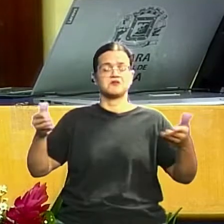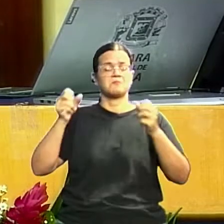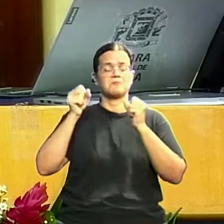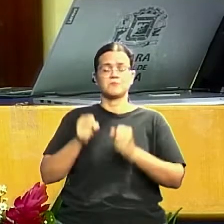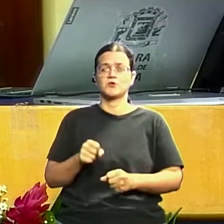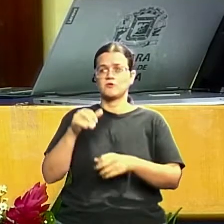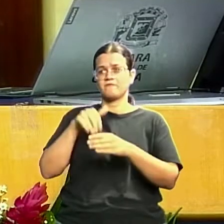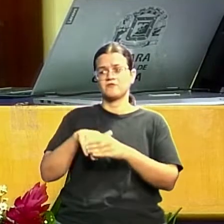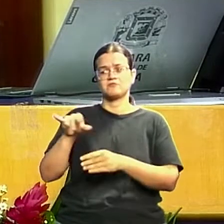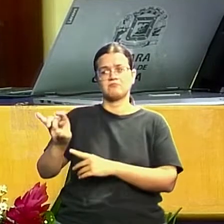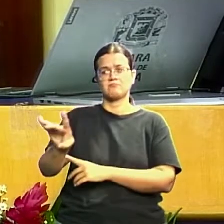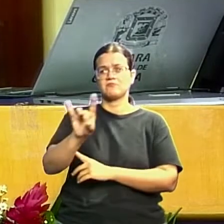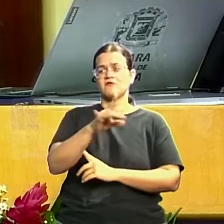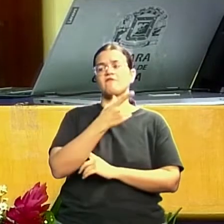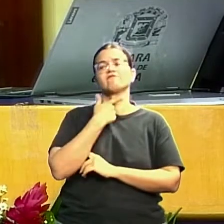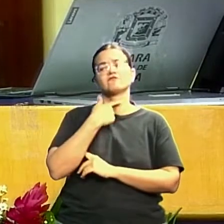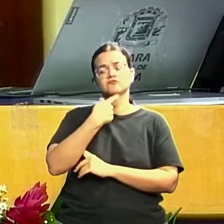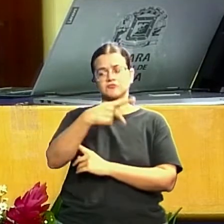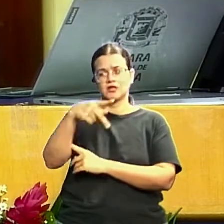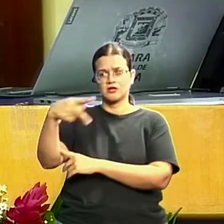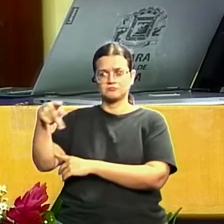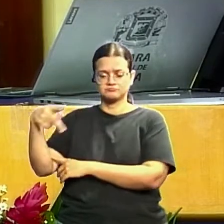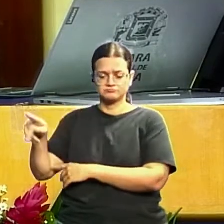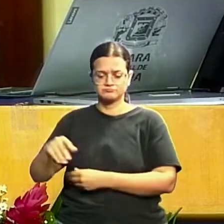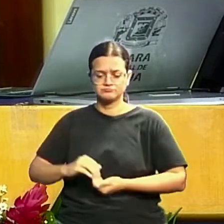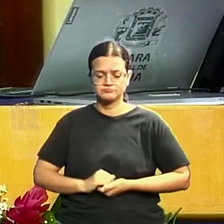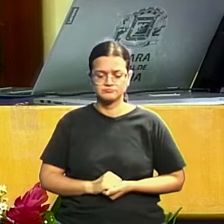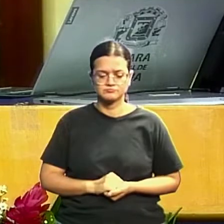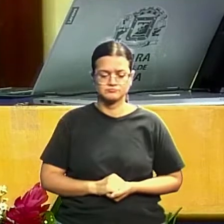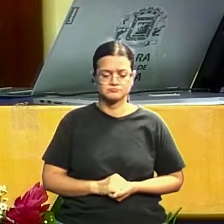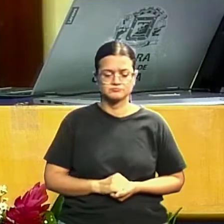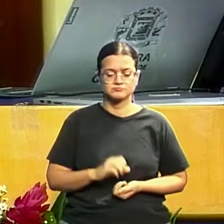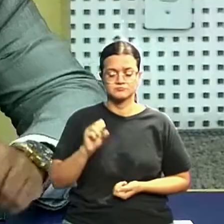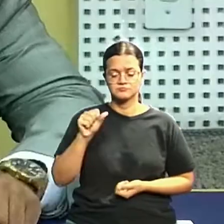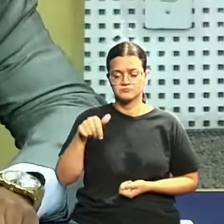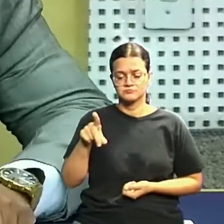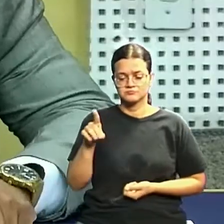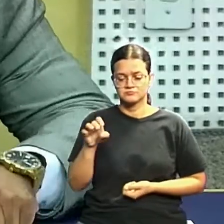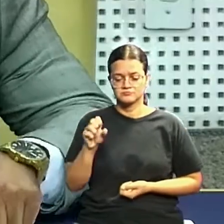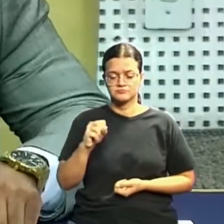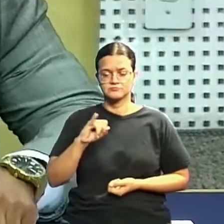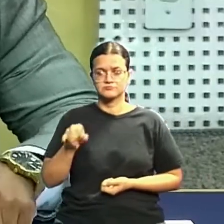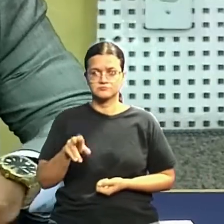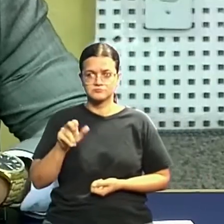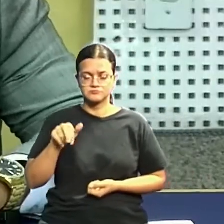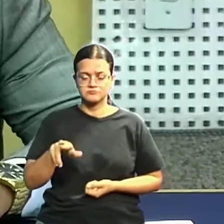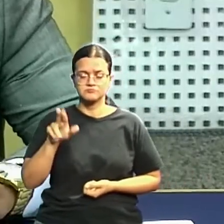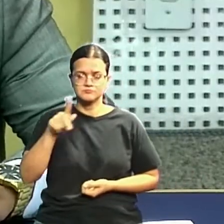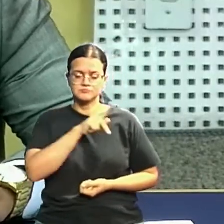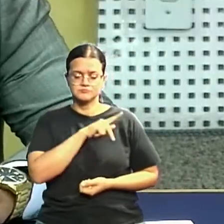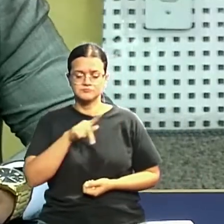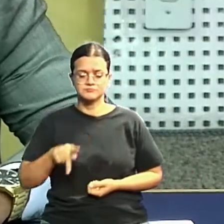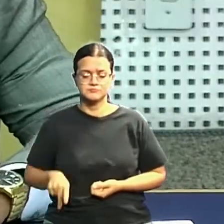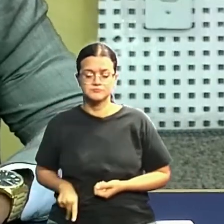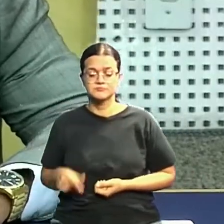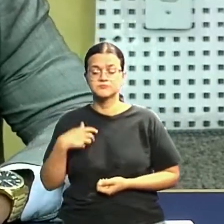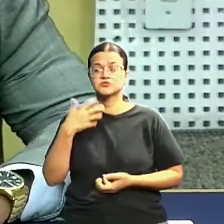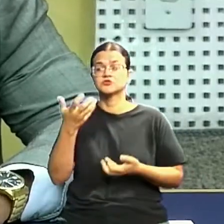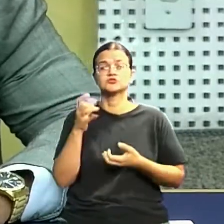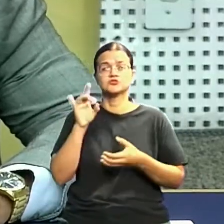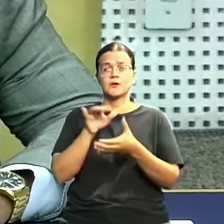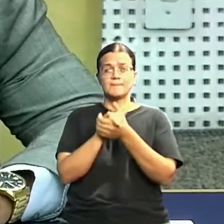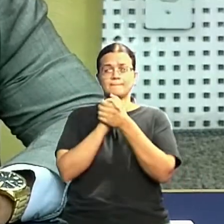para votar cada um de acordo com a sua consciência. Vereador Sandy Júnior, presidente, que hoje autorou a presidir a nossa sessão, eu